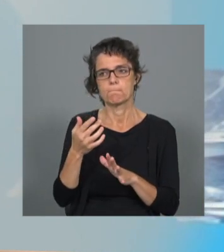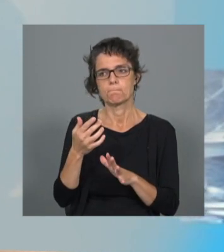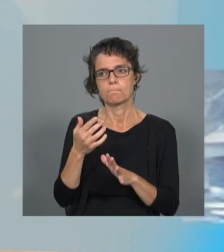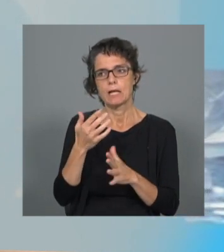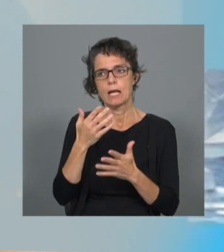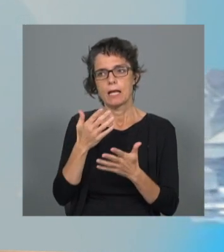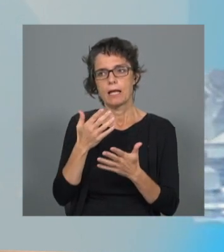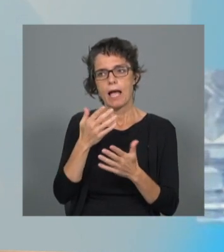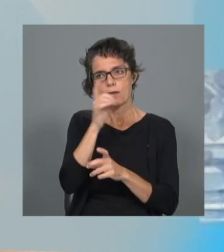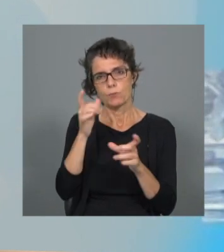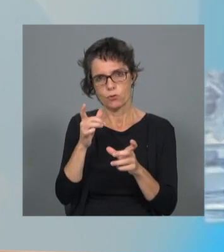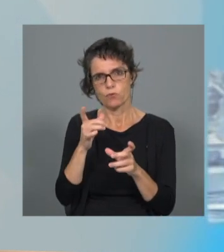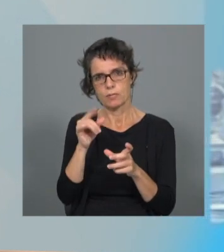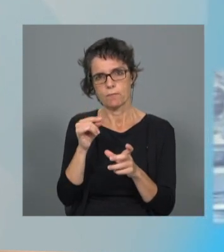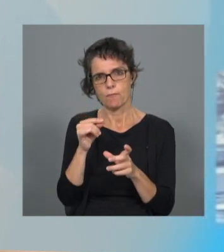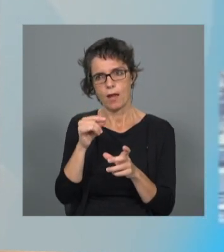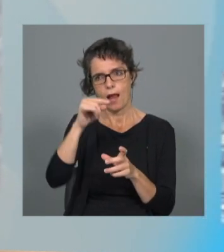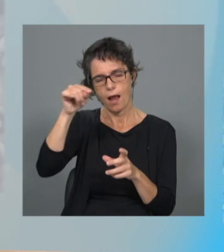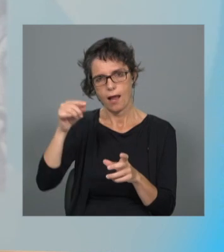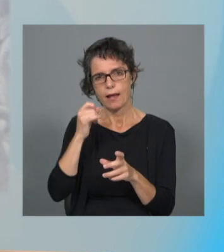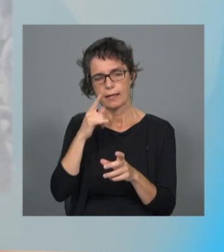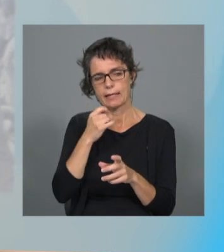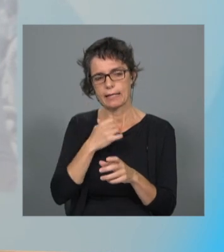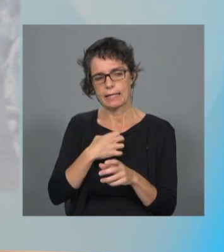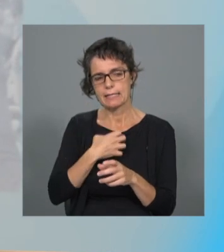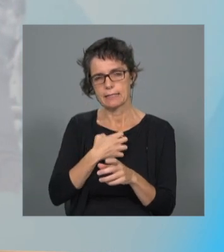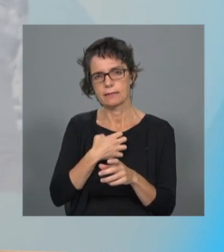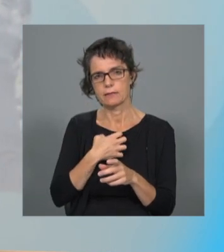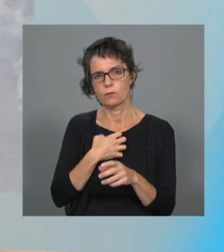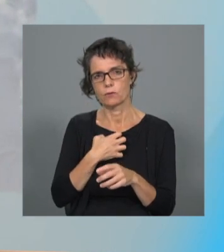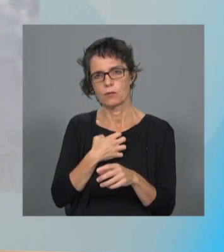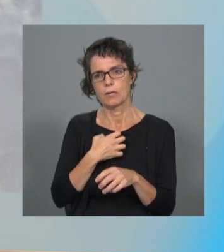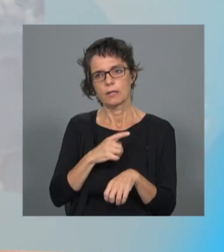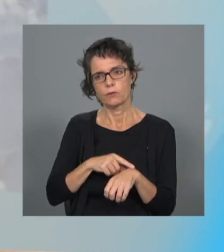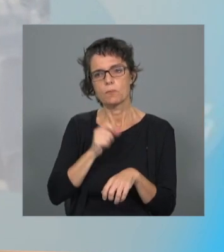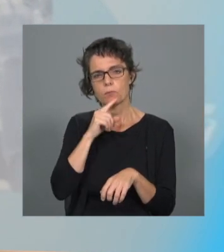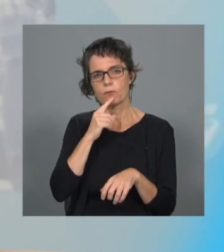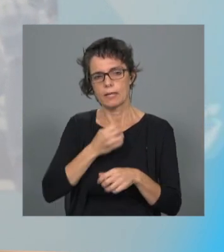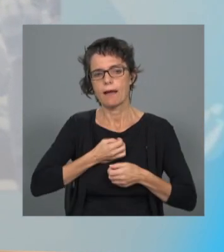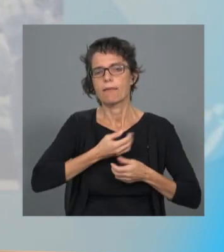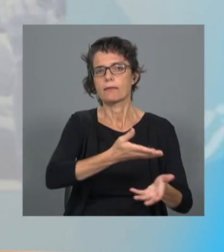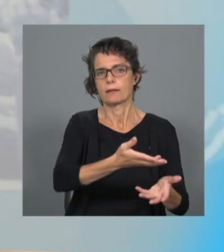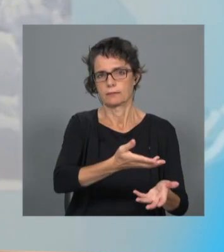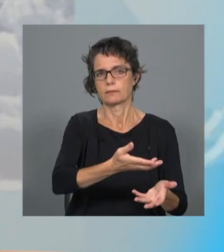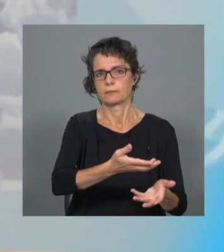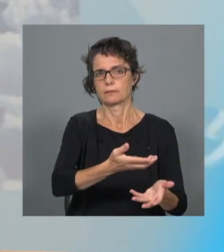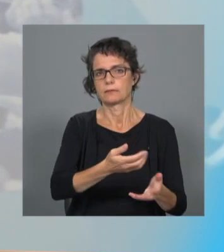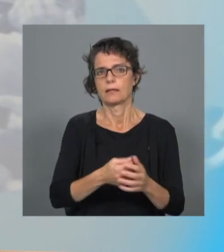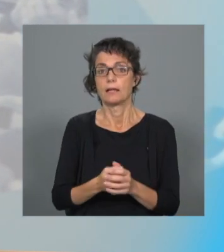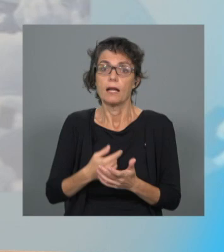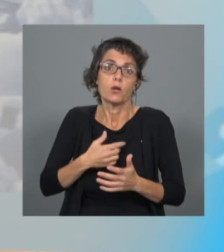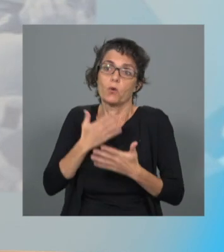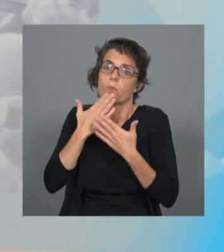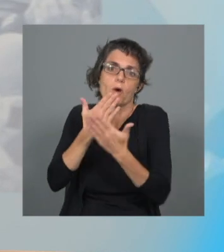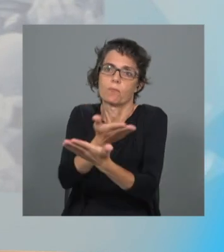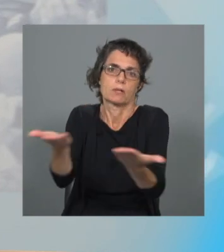faço falta, eu posso dar a minha ajuda, tenho um pouco de tempo que posso disponibilizar, e então vou estar presente. E dou graças a Deus por isso, nesta